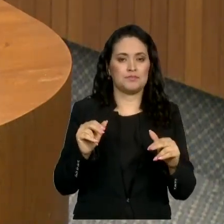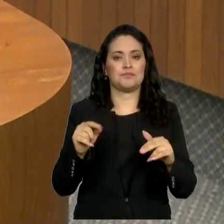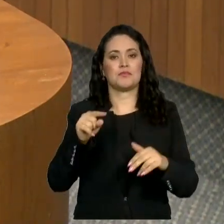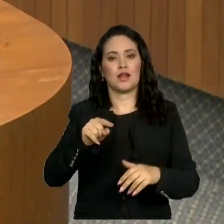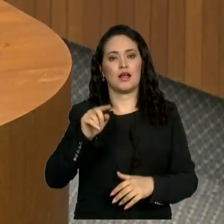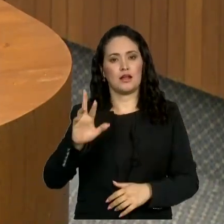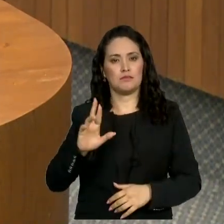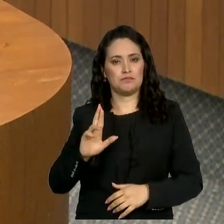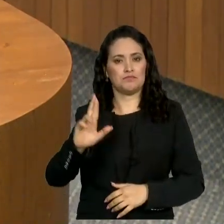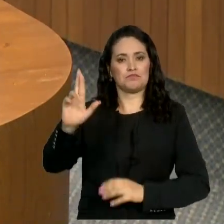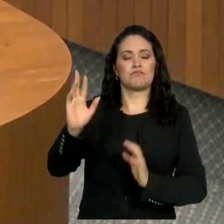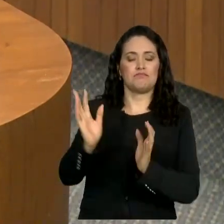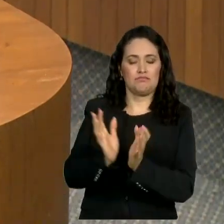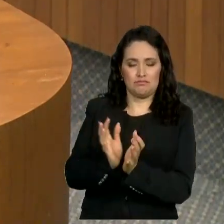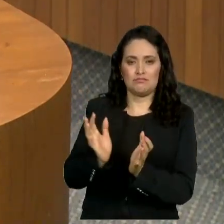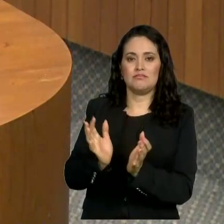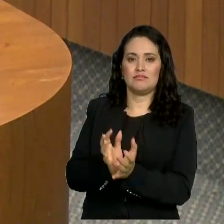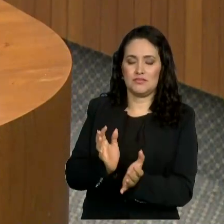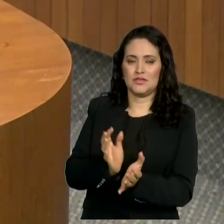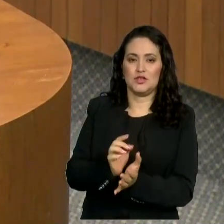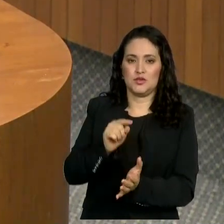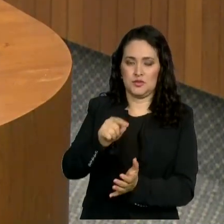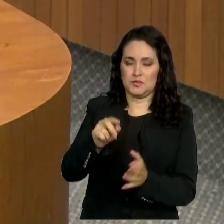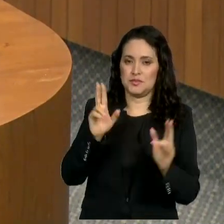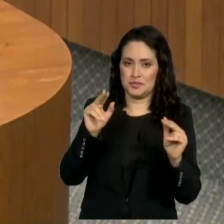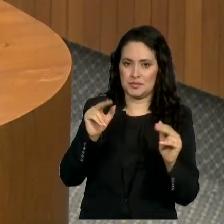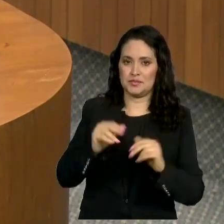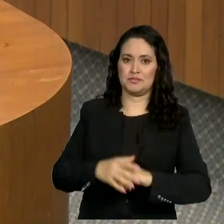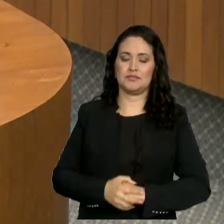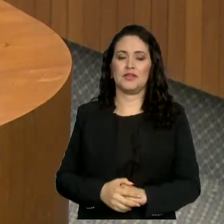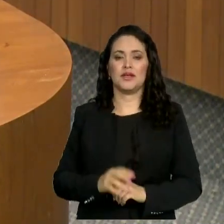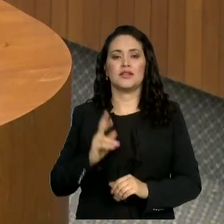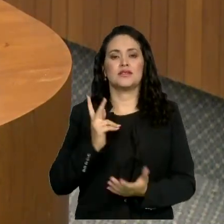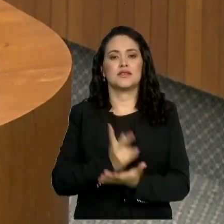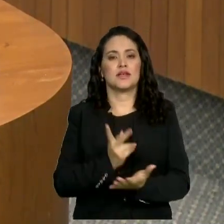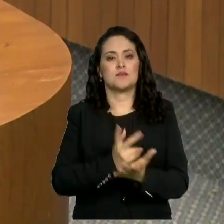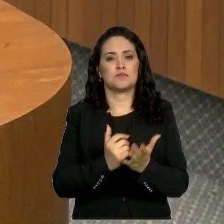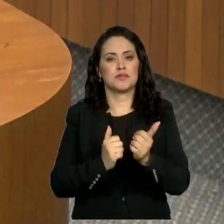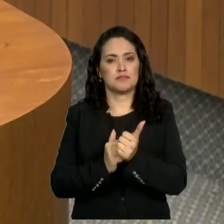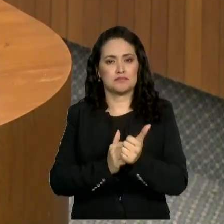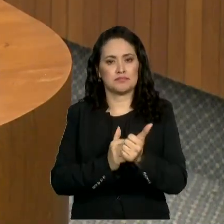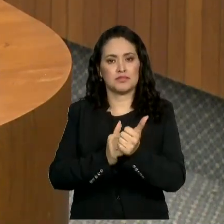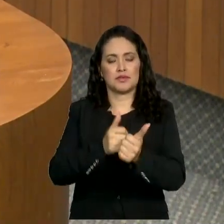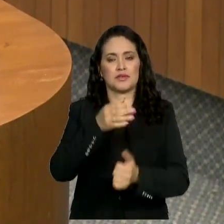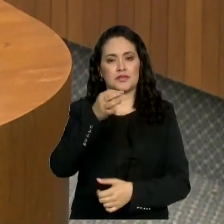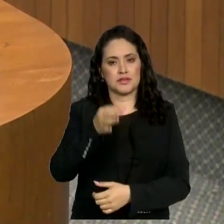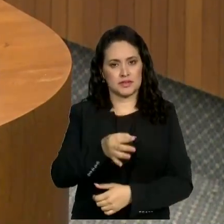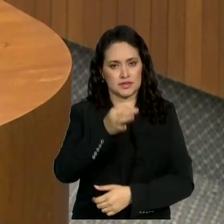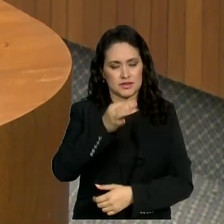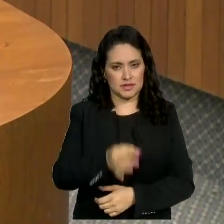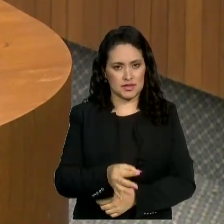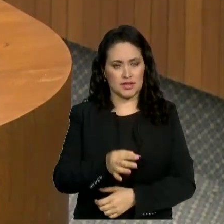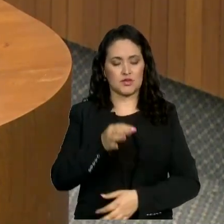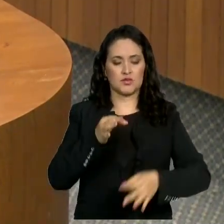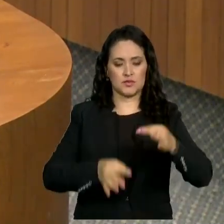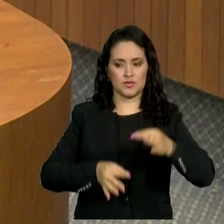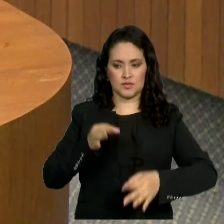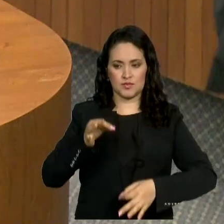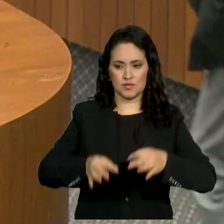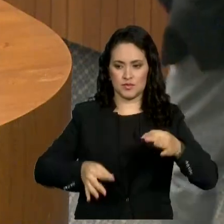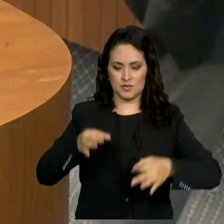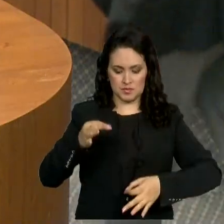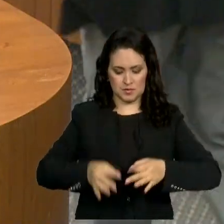do nosso bloco nesse sentido, e sempre está nos guiando para o caminho certo, para o caminho da justiça. Quero